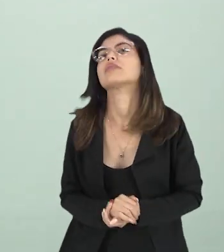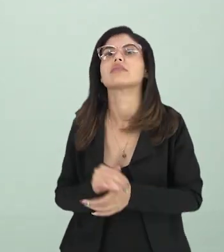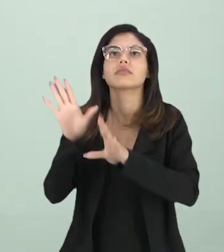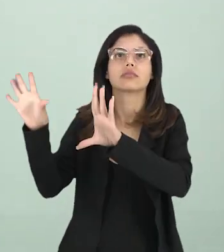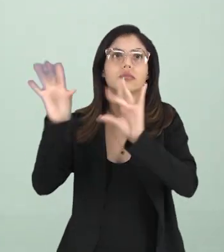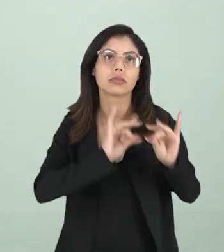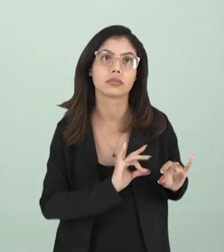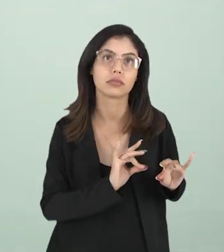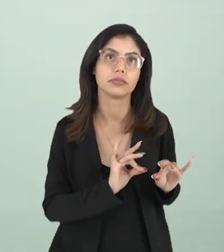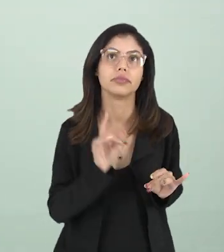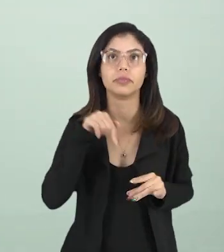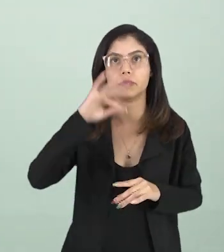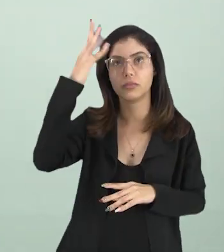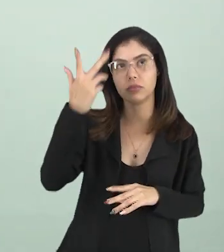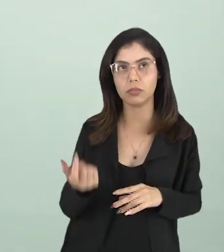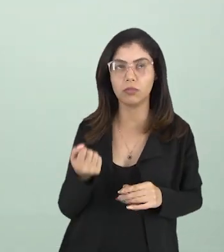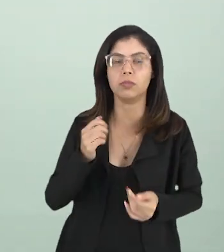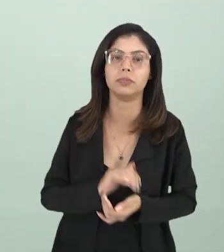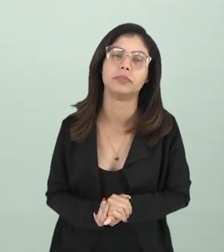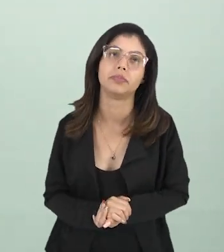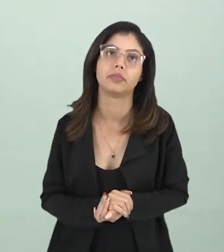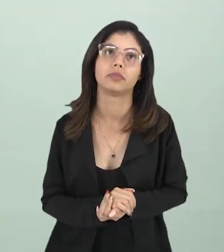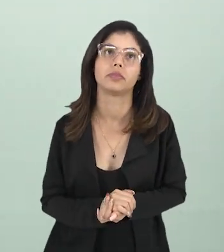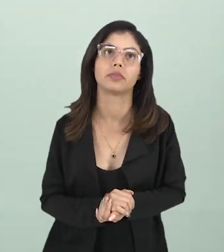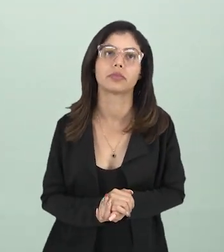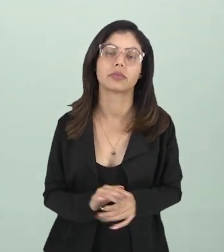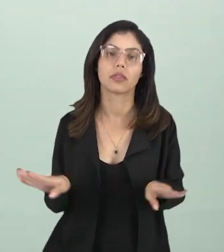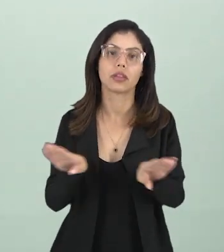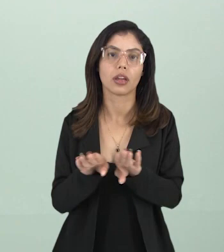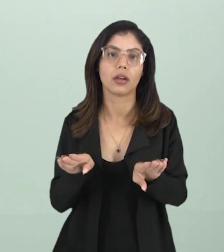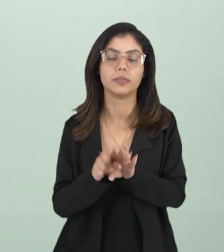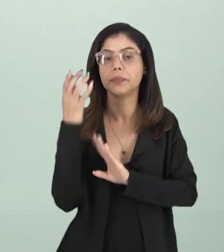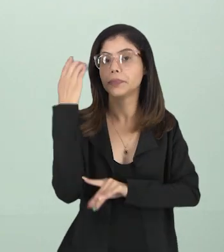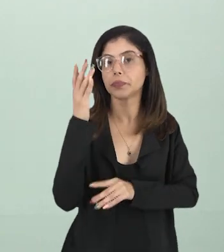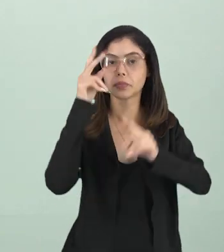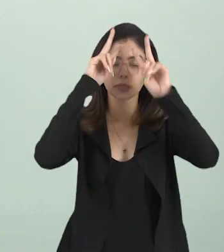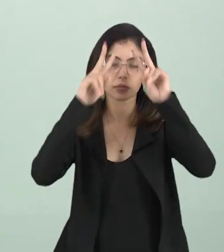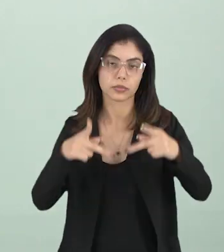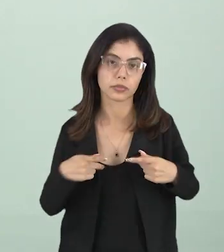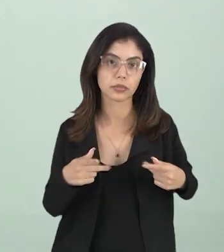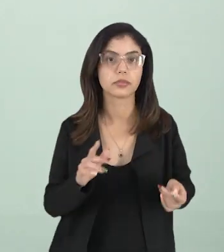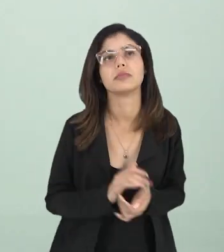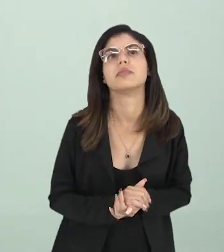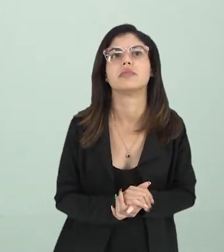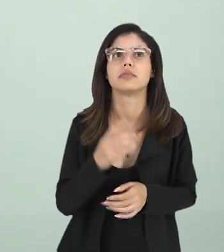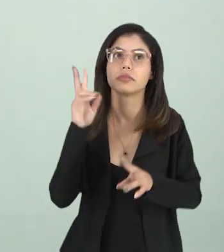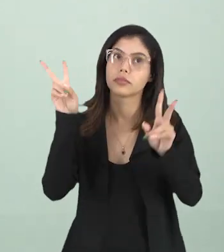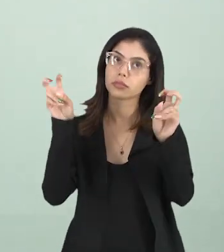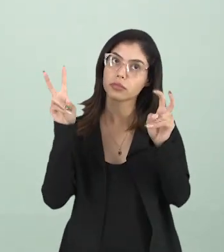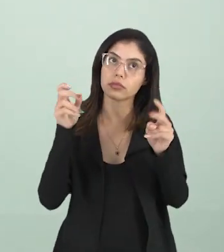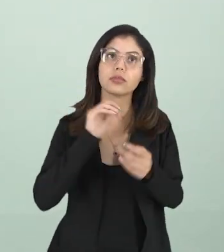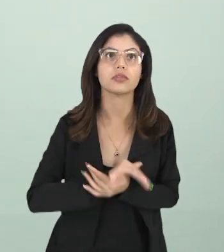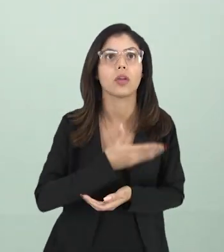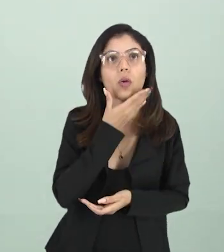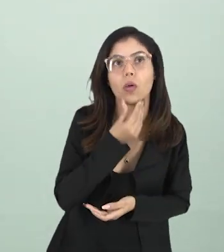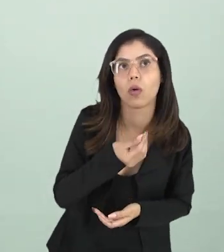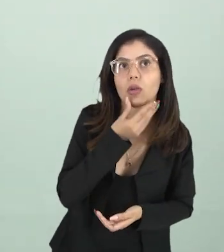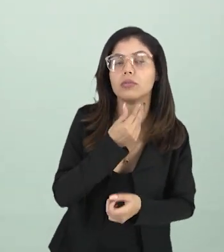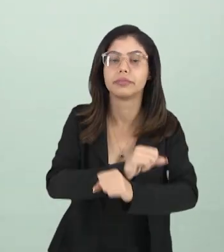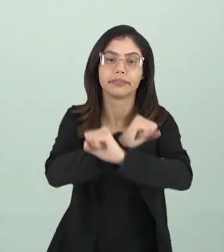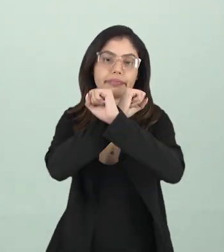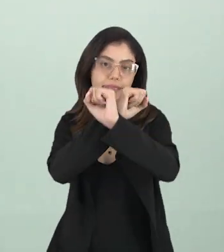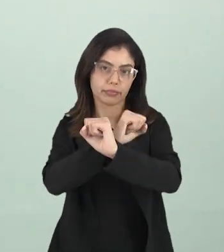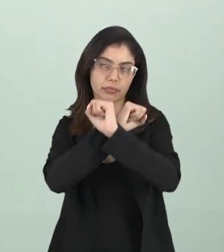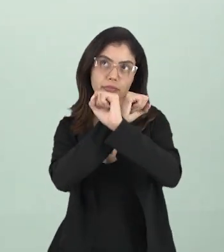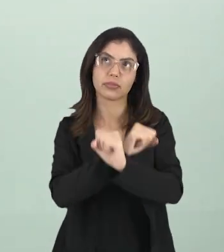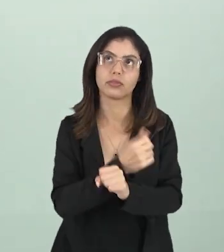trazidos da África, tá? Questão também de que as ciências humanas, vem utilizando muito o termo homens escravizados. A gente